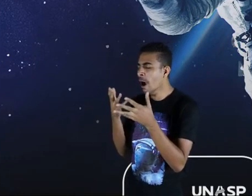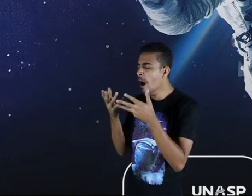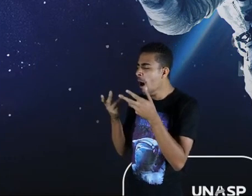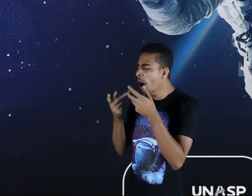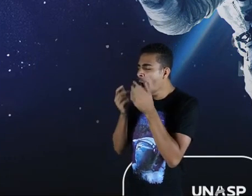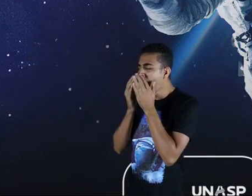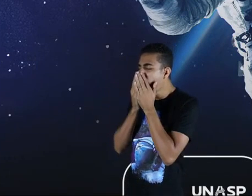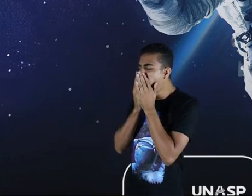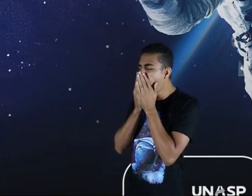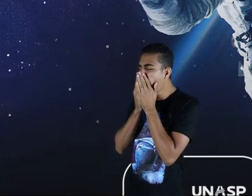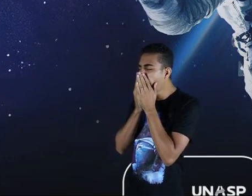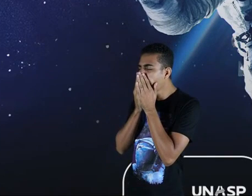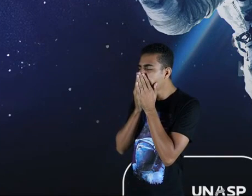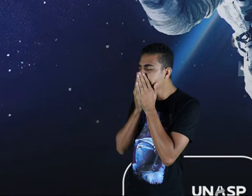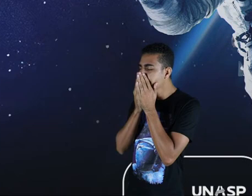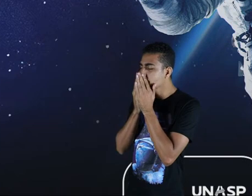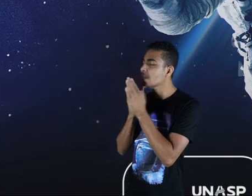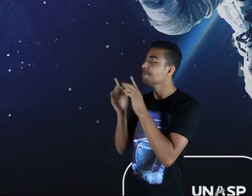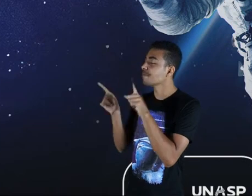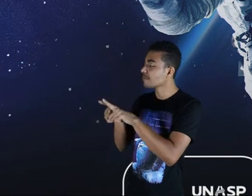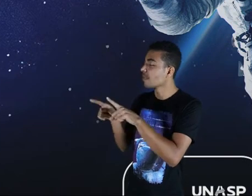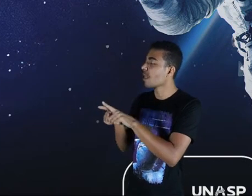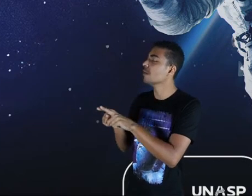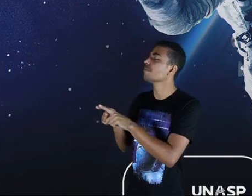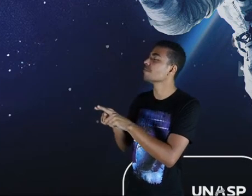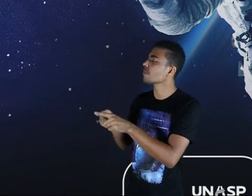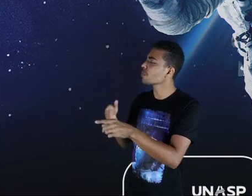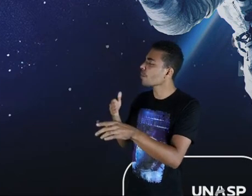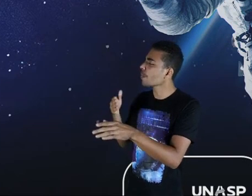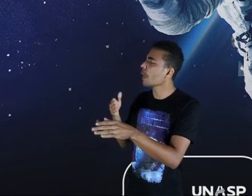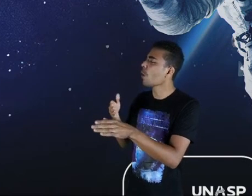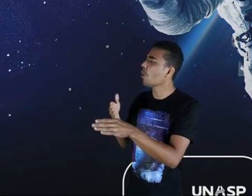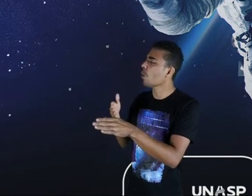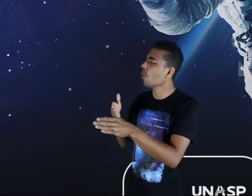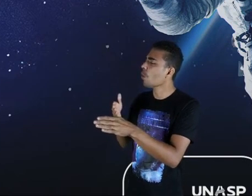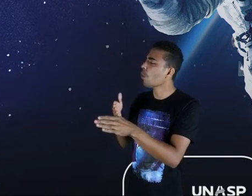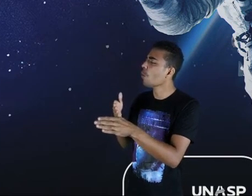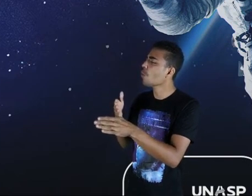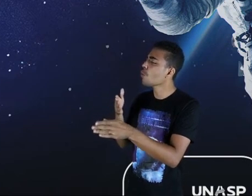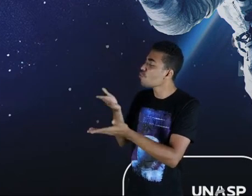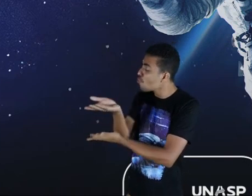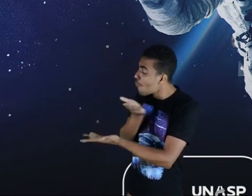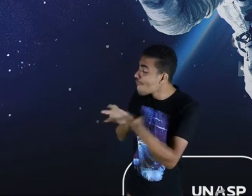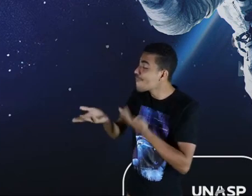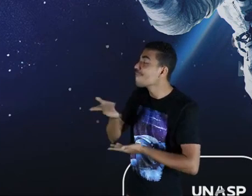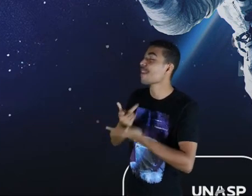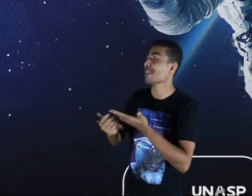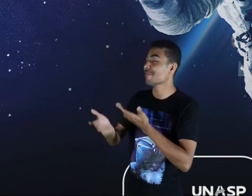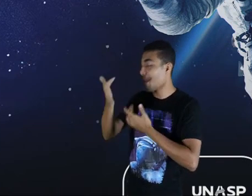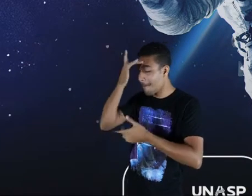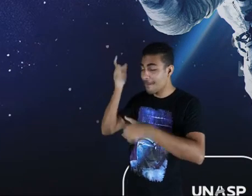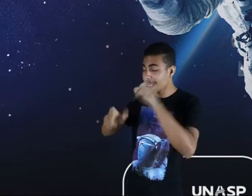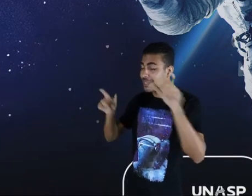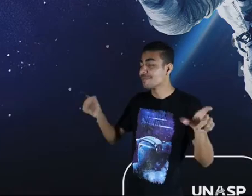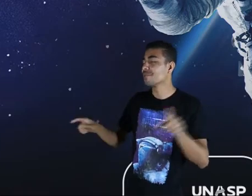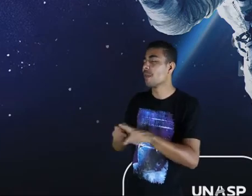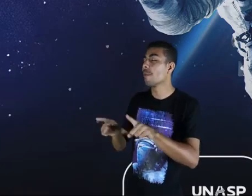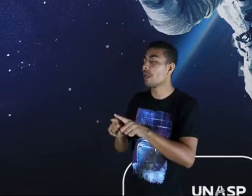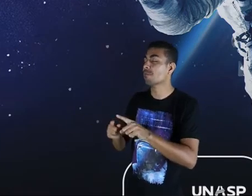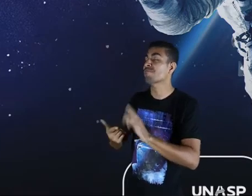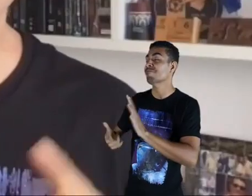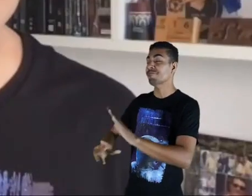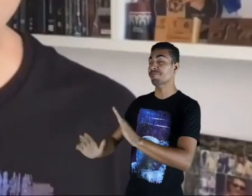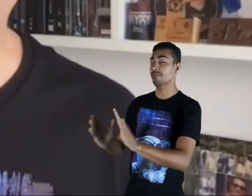com amigos, no virtual ou no presencial, de maneira muito especial. Obrigado, Pai. Agora, ao abrir a